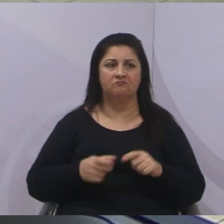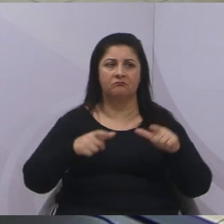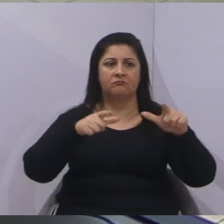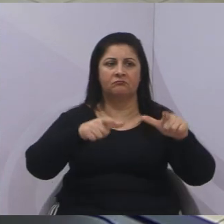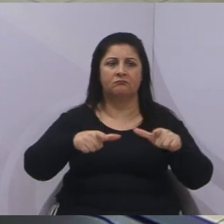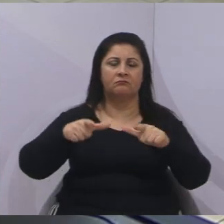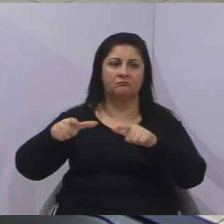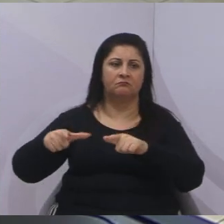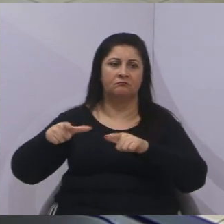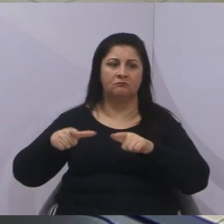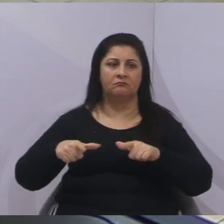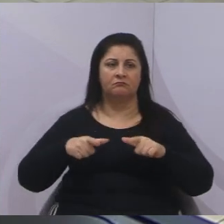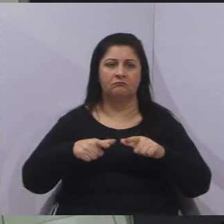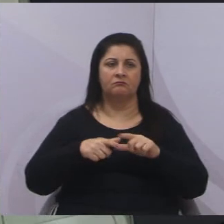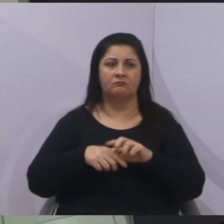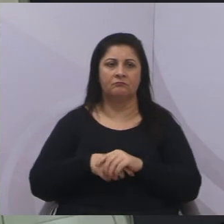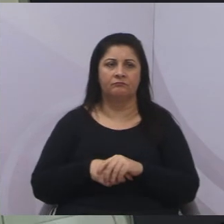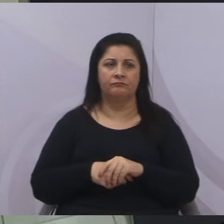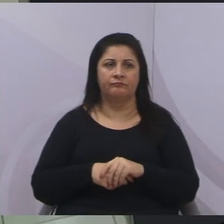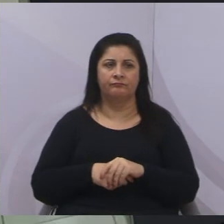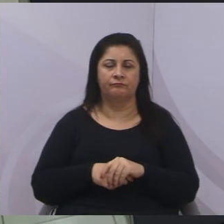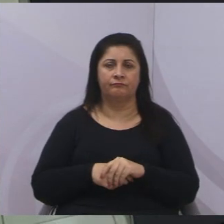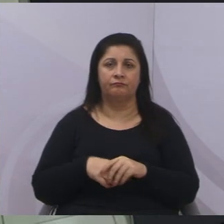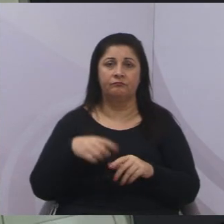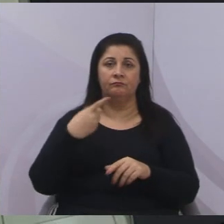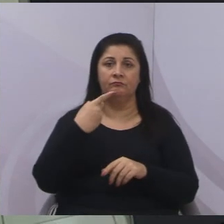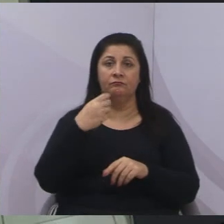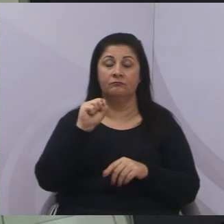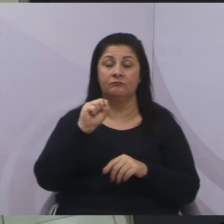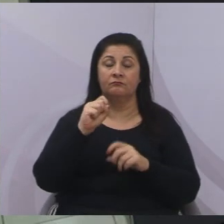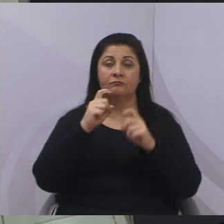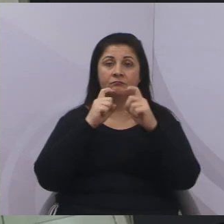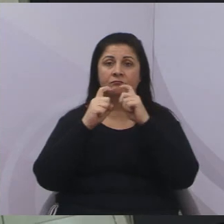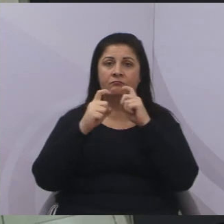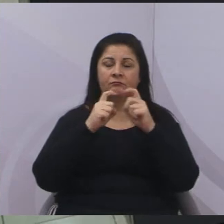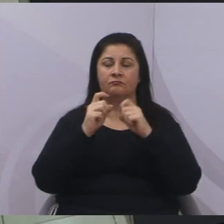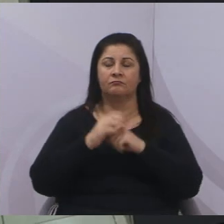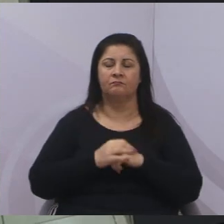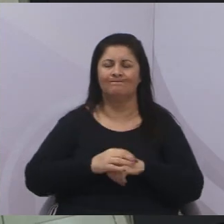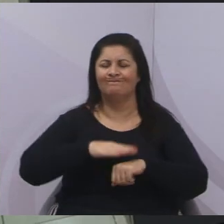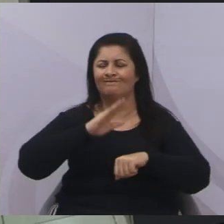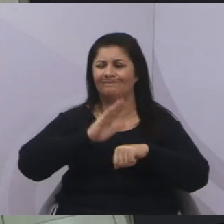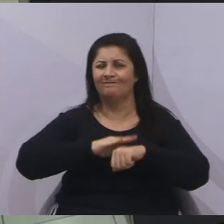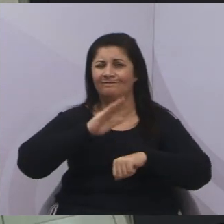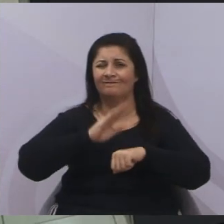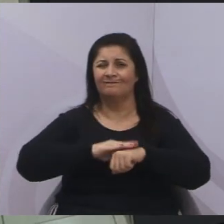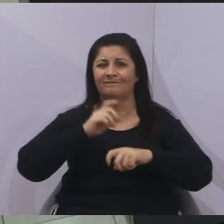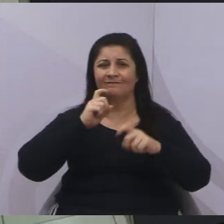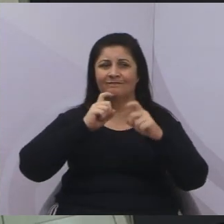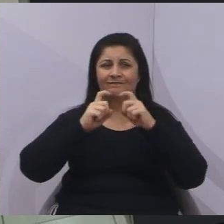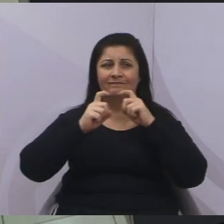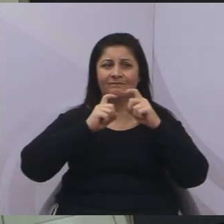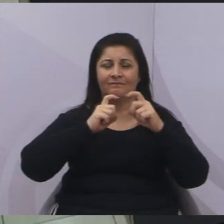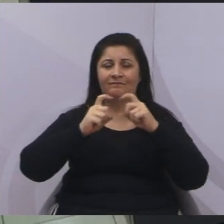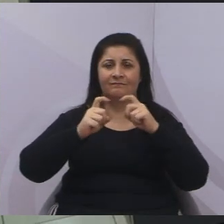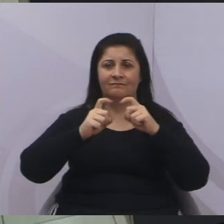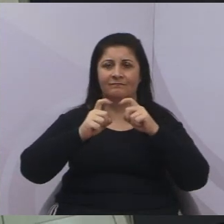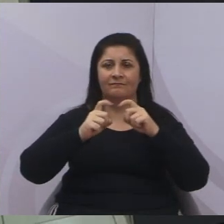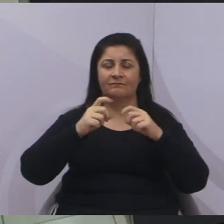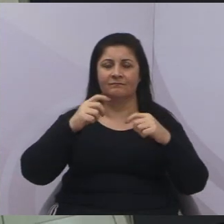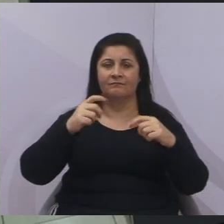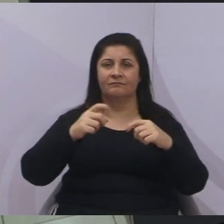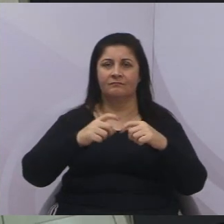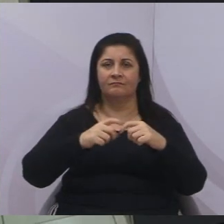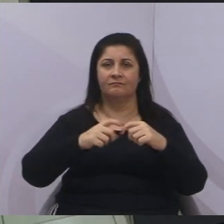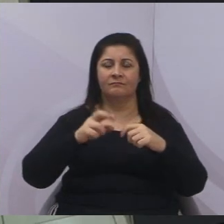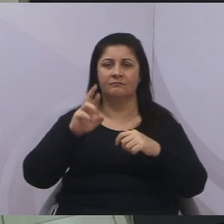Jacareí, 18 audiências públicas. A maior reclamação foi para a doutora Rosana Gravena. A hora